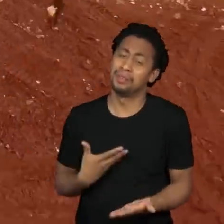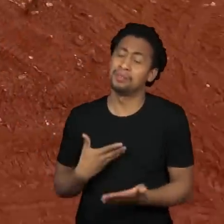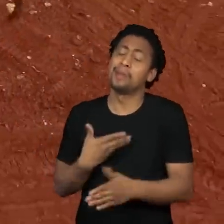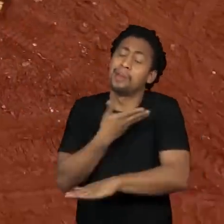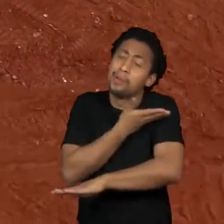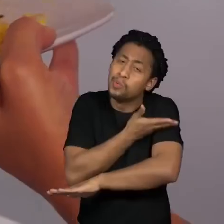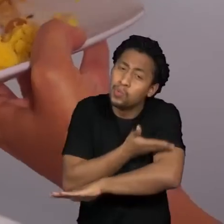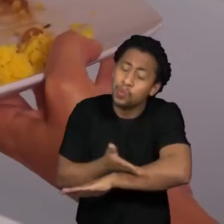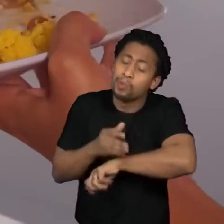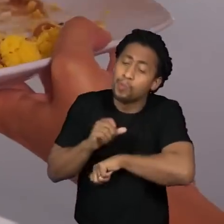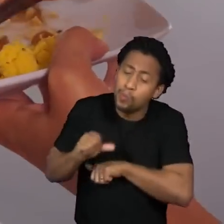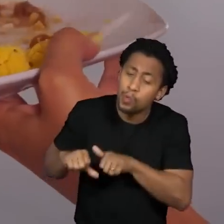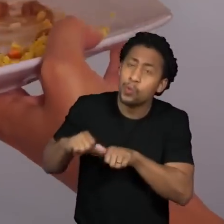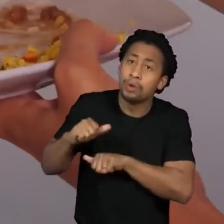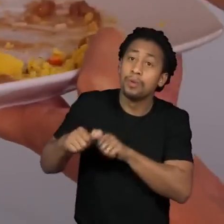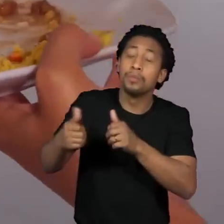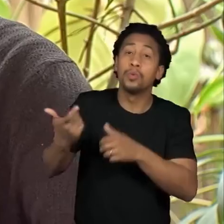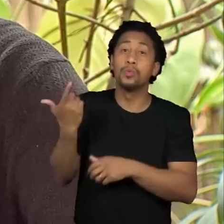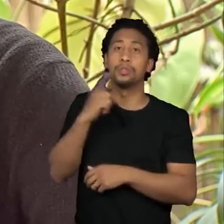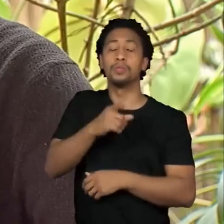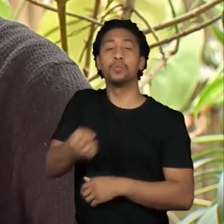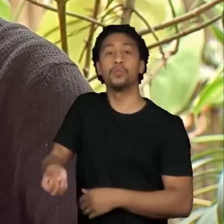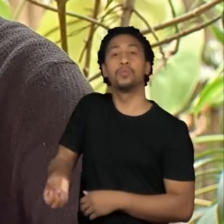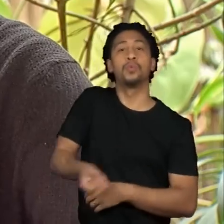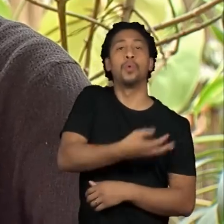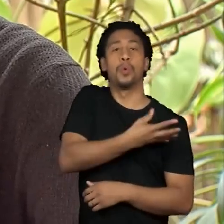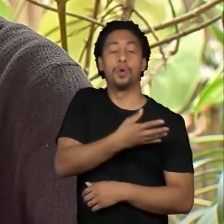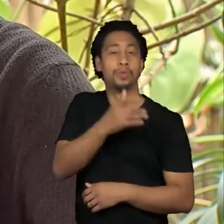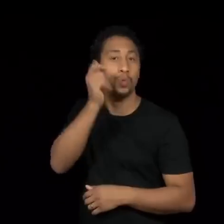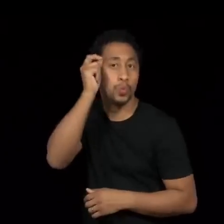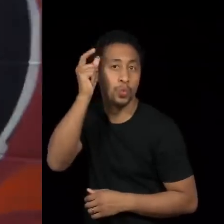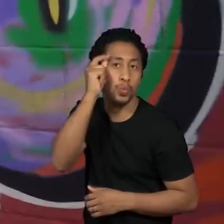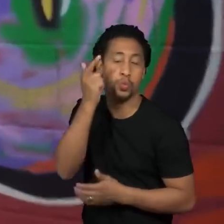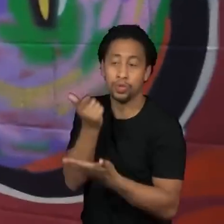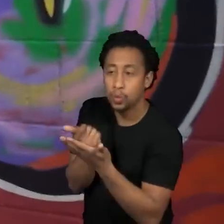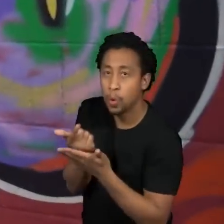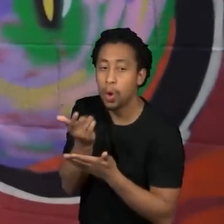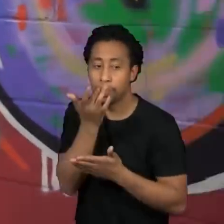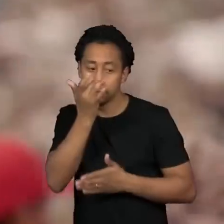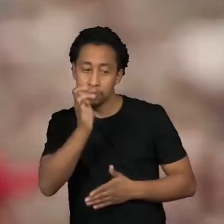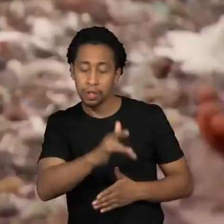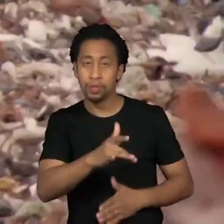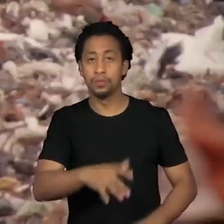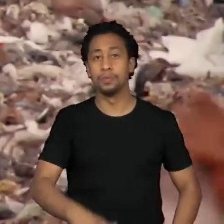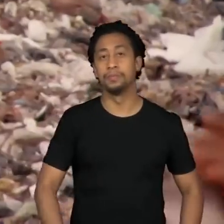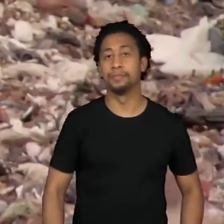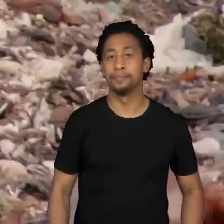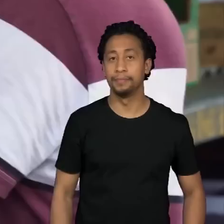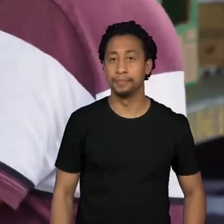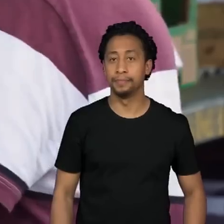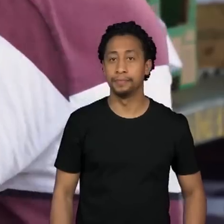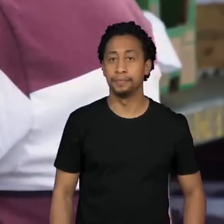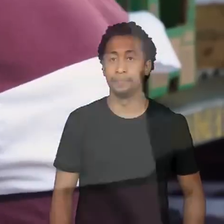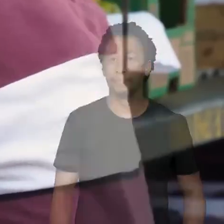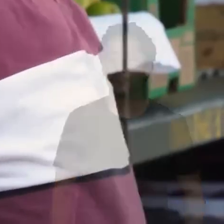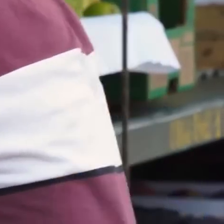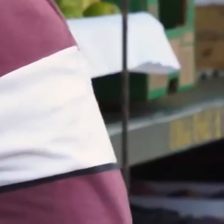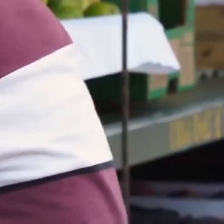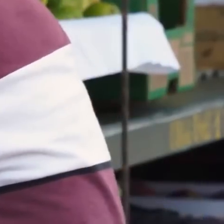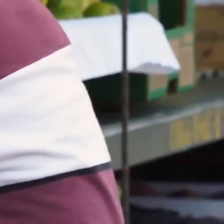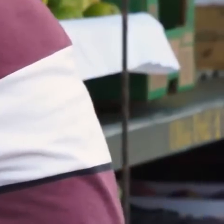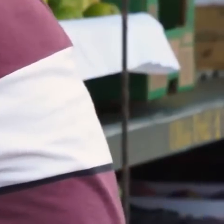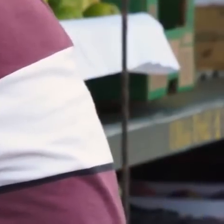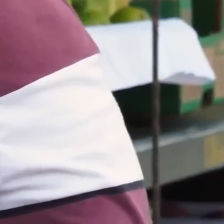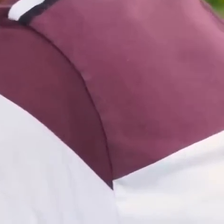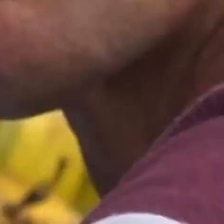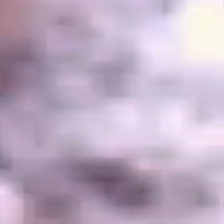gente ter uma nova cultura de consumo e descarte. Então, mude, meu compadre, antes que seja tarde. Tome uma